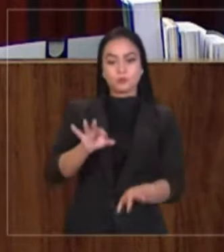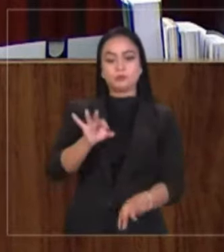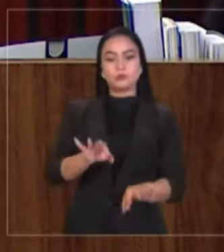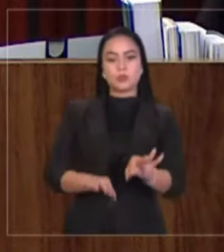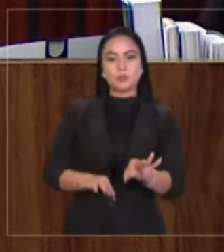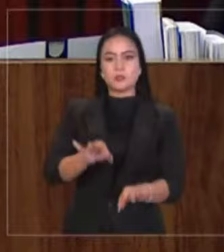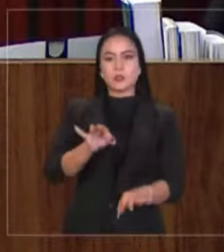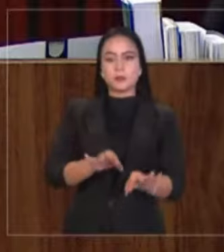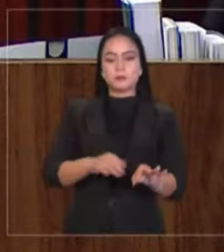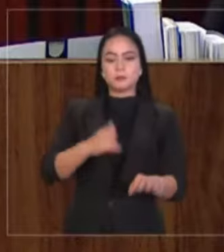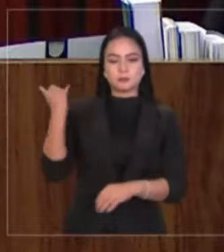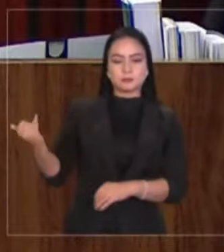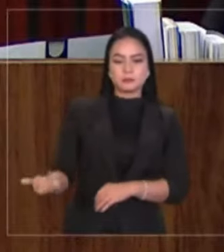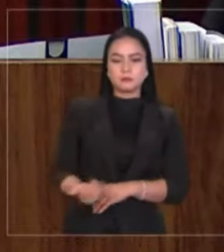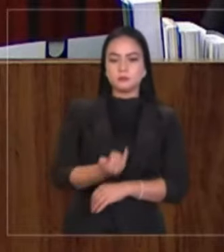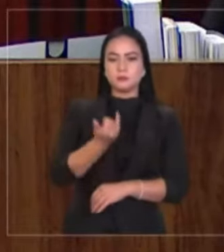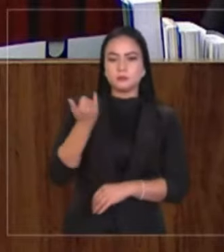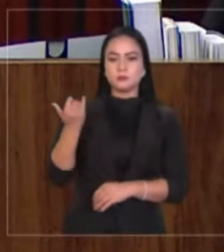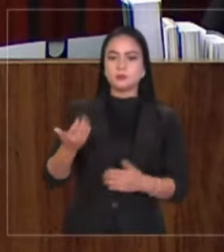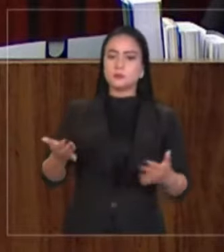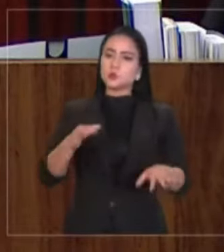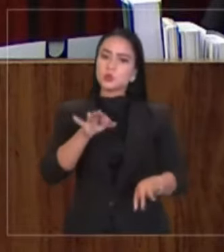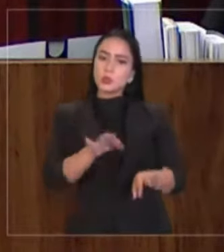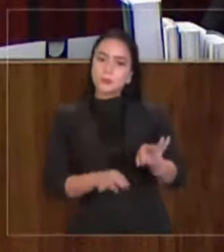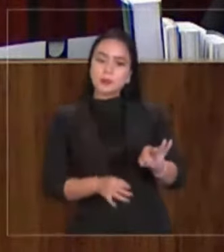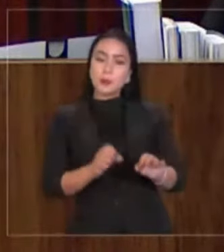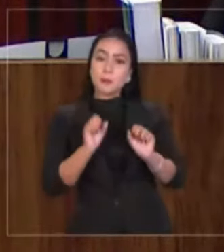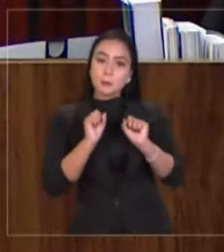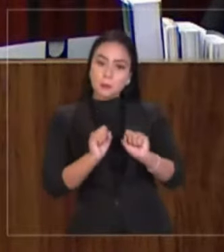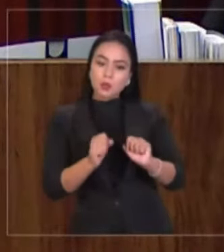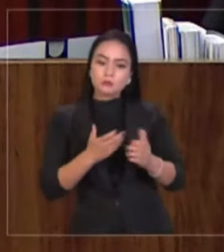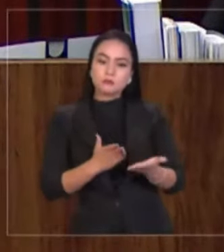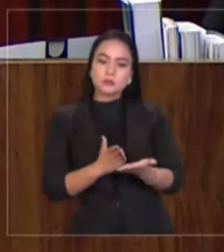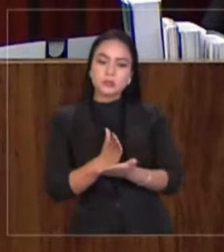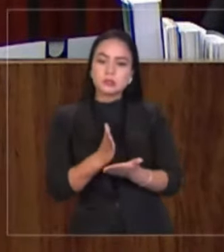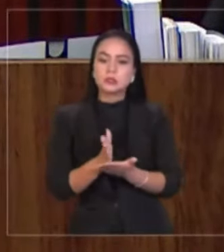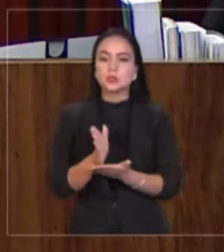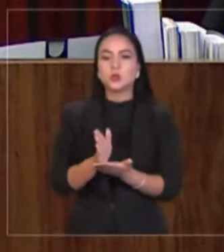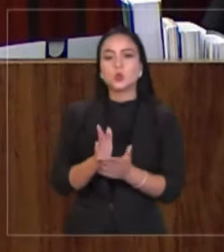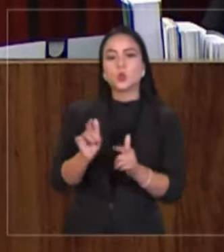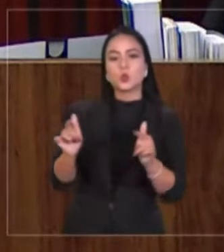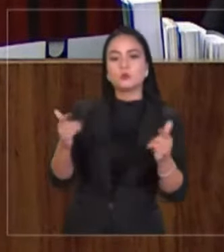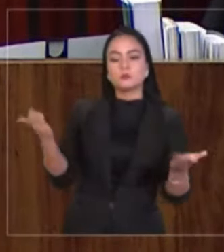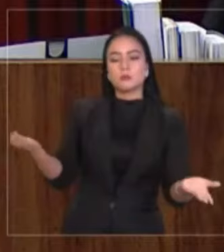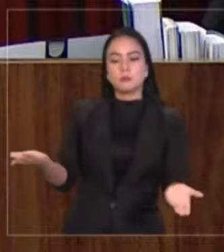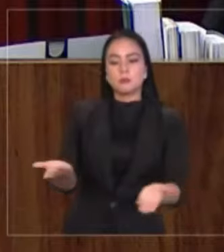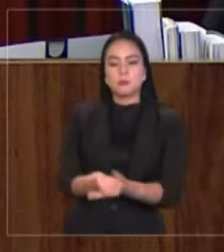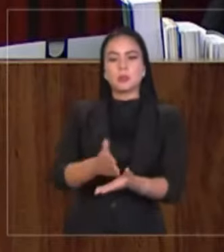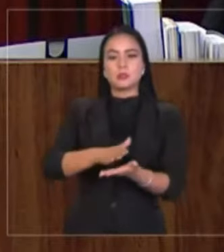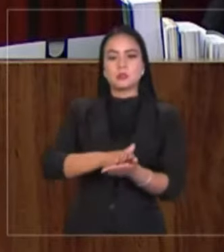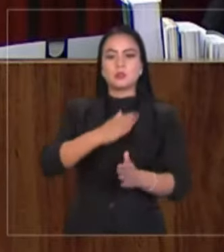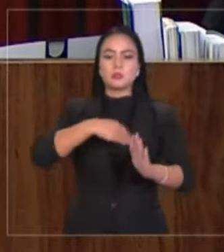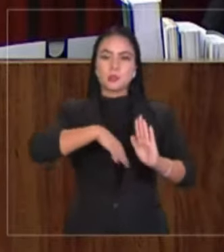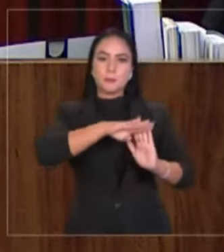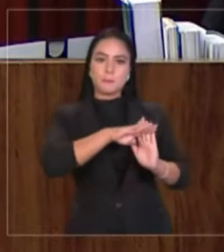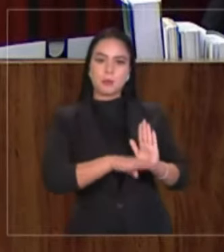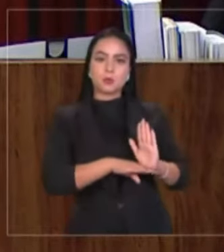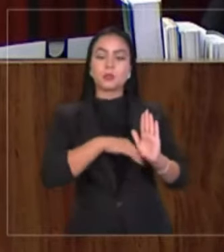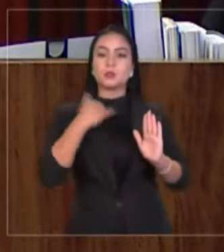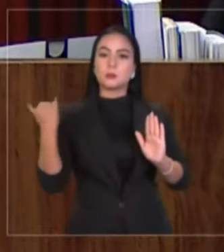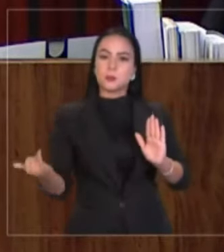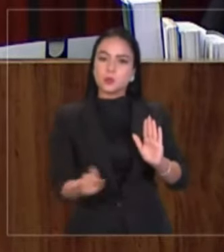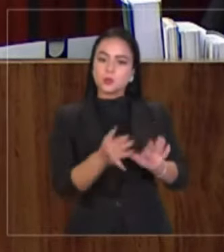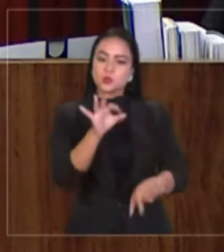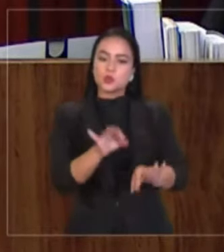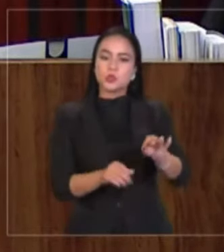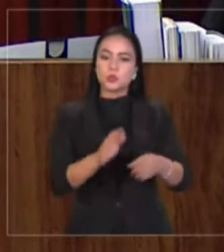muito importante terminarmos hoje o julgamento para que possamos seguir os demais casos da pauta e importante já que a justiça